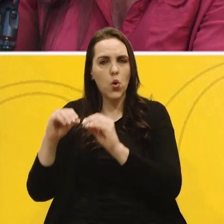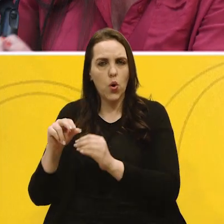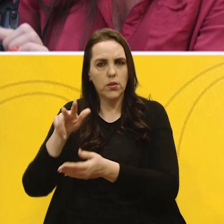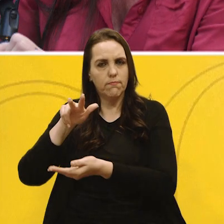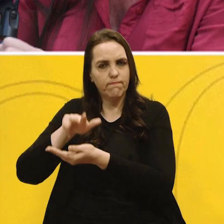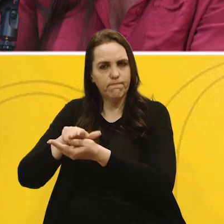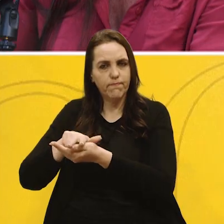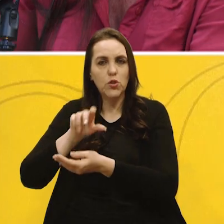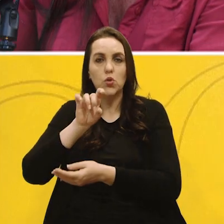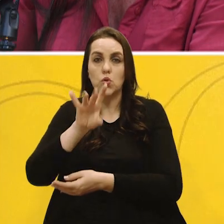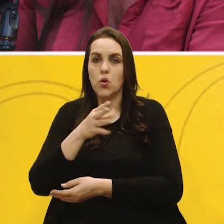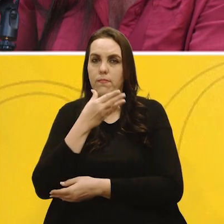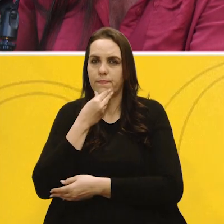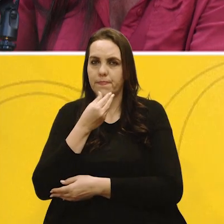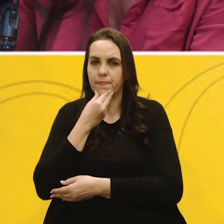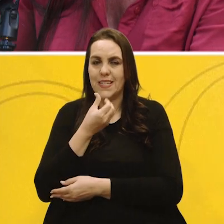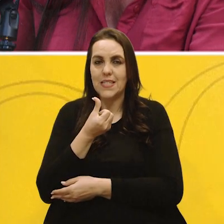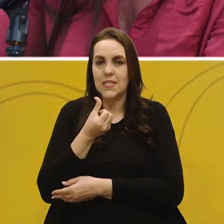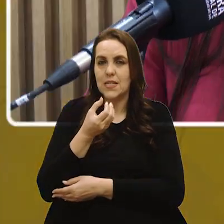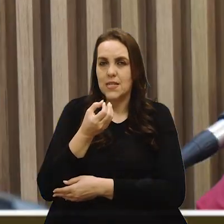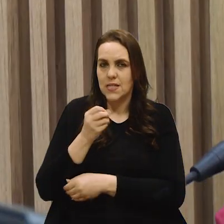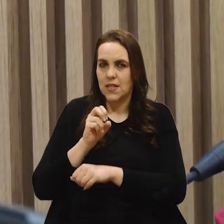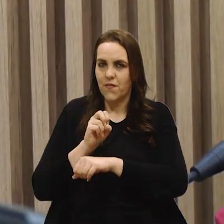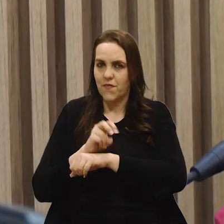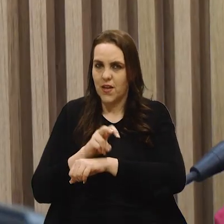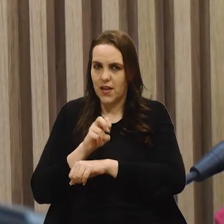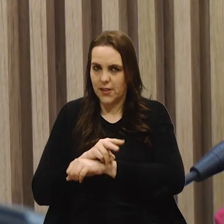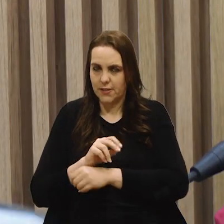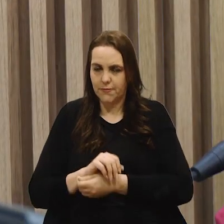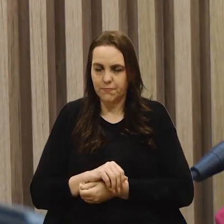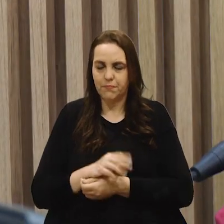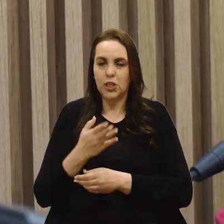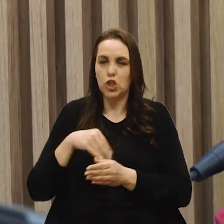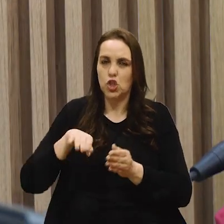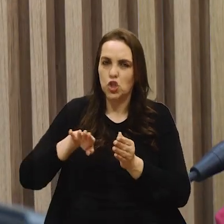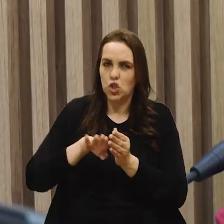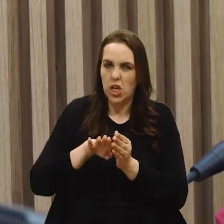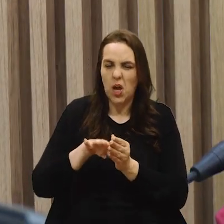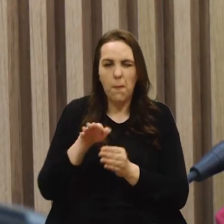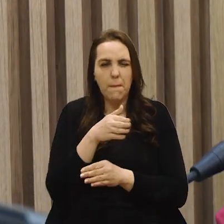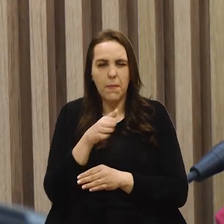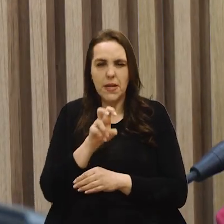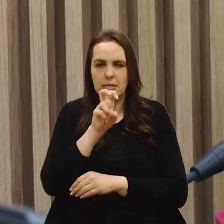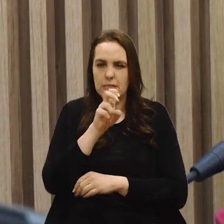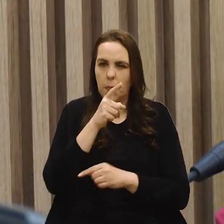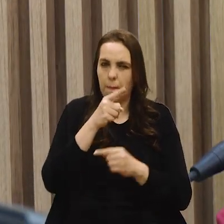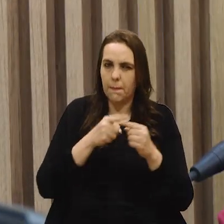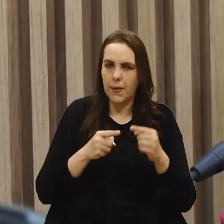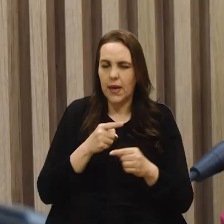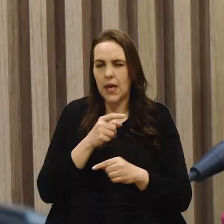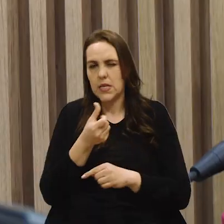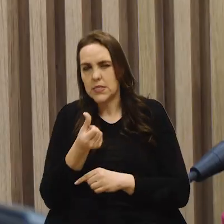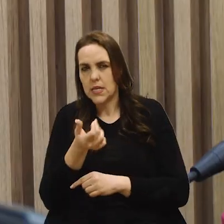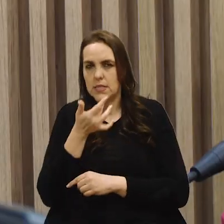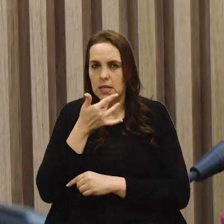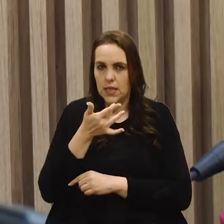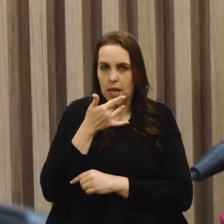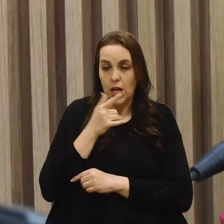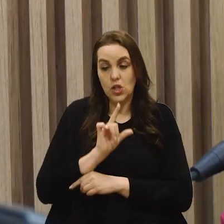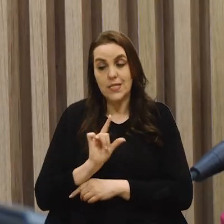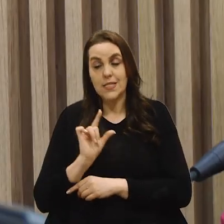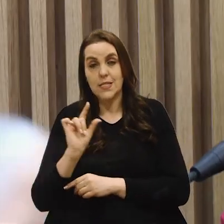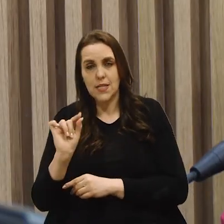somente masculinas, 60 vagas. Essa modalidade, então, eles chegam por volta das 5h30, 6 horas e eles